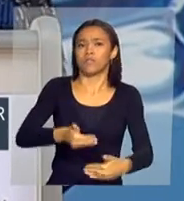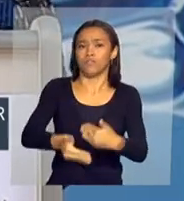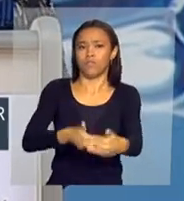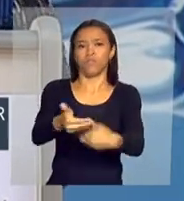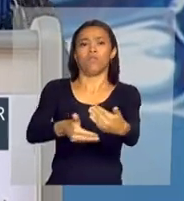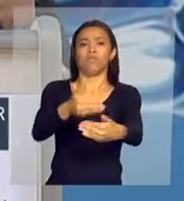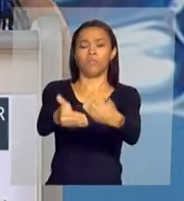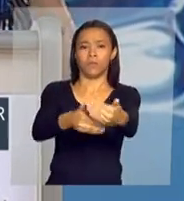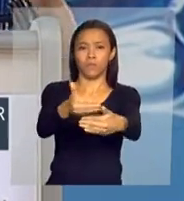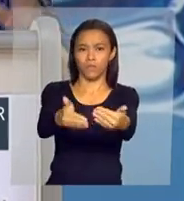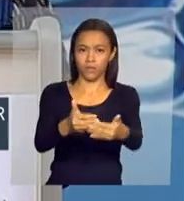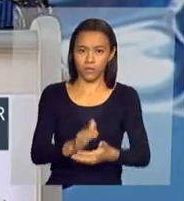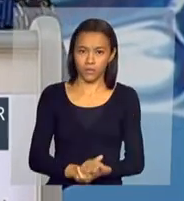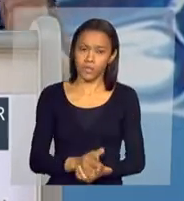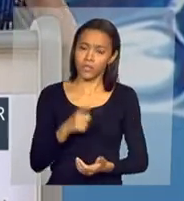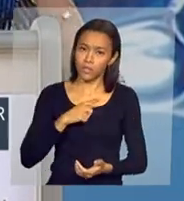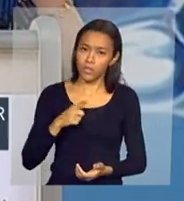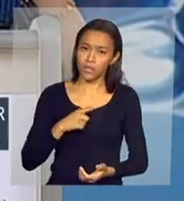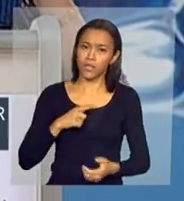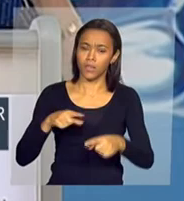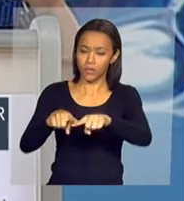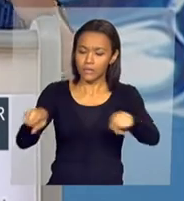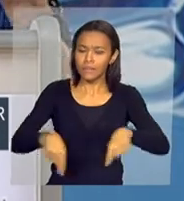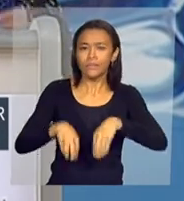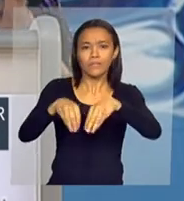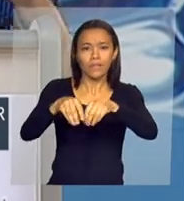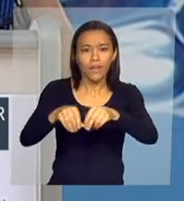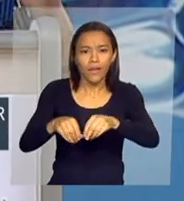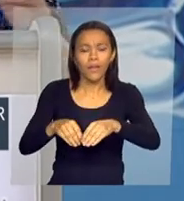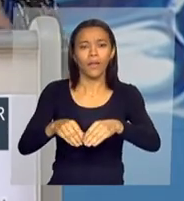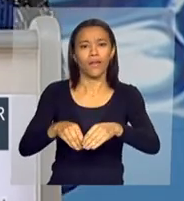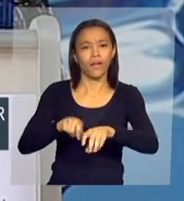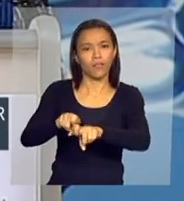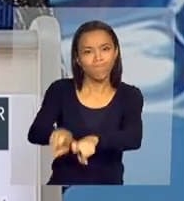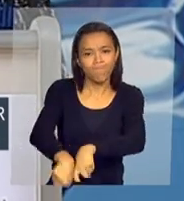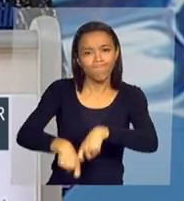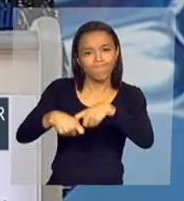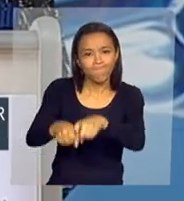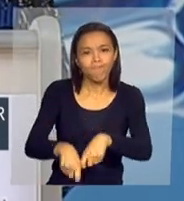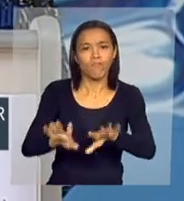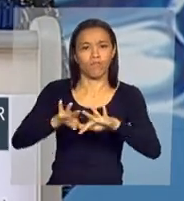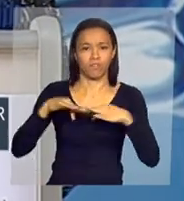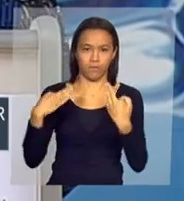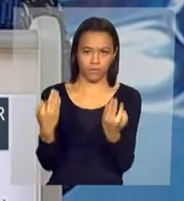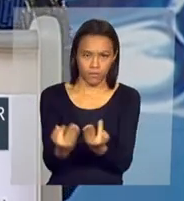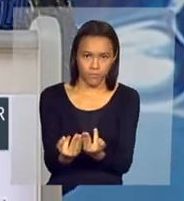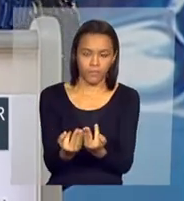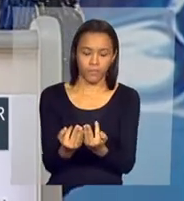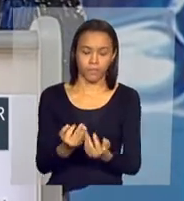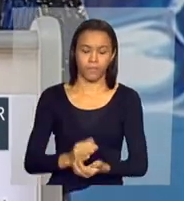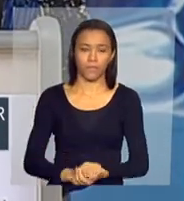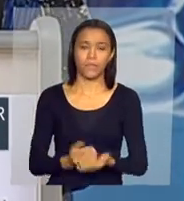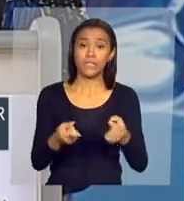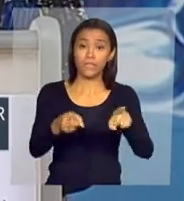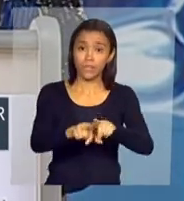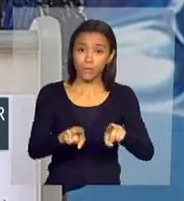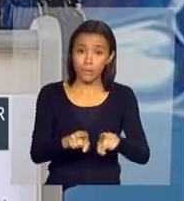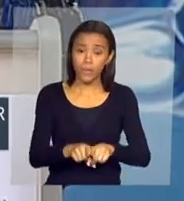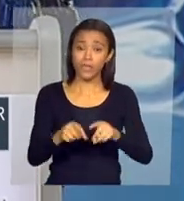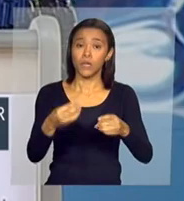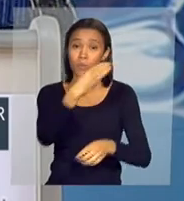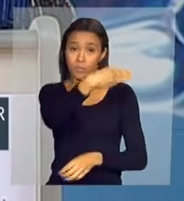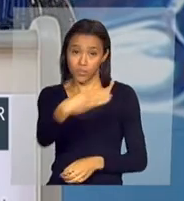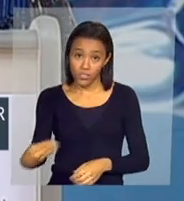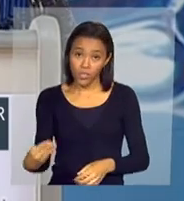pequena propriedade, a pequena agricultura familiar. E também o ministro